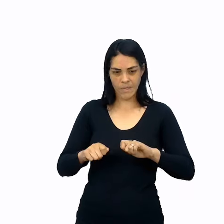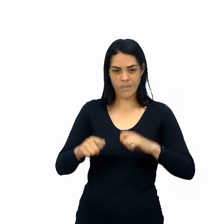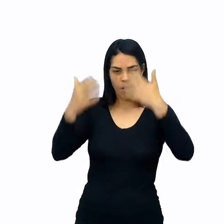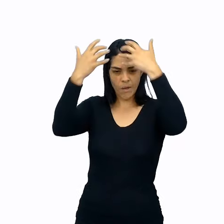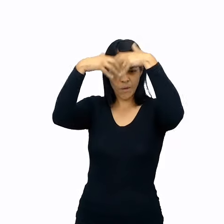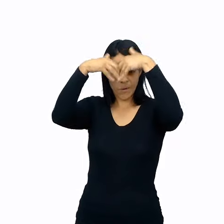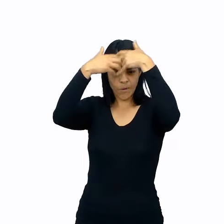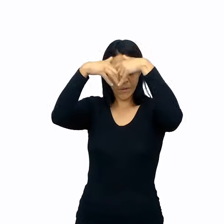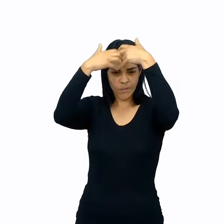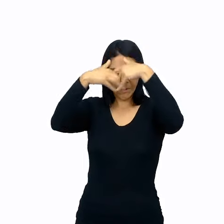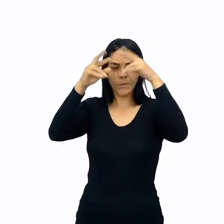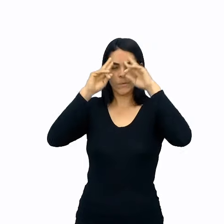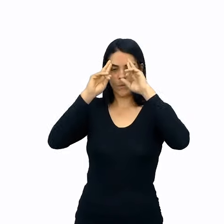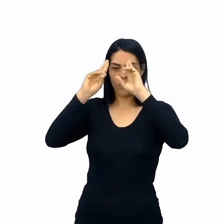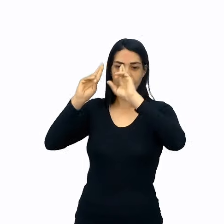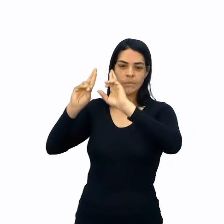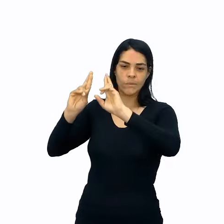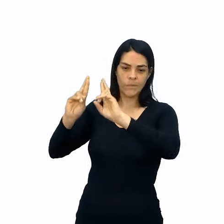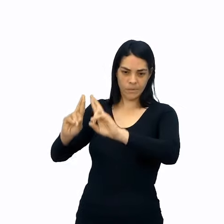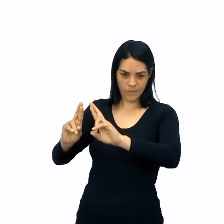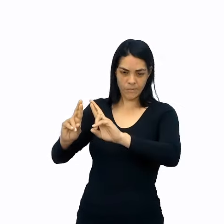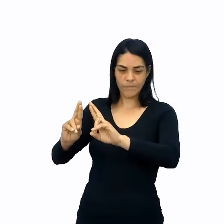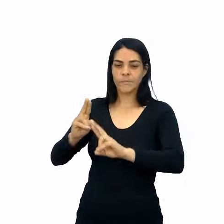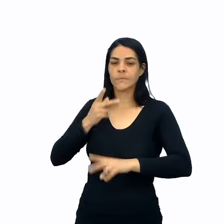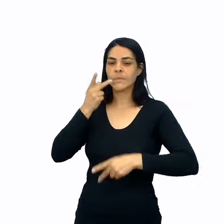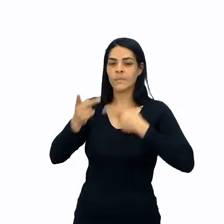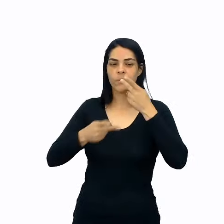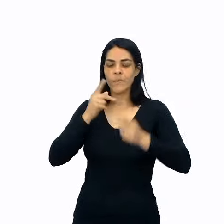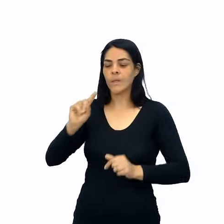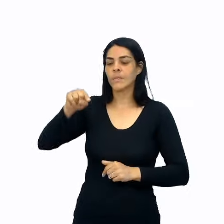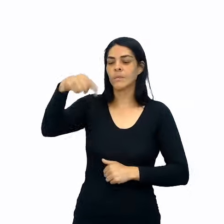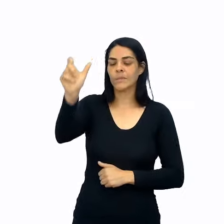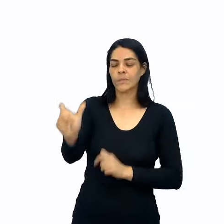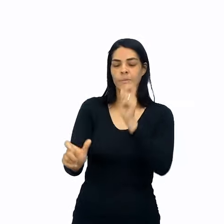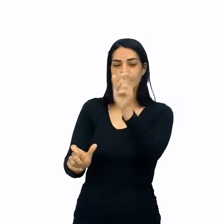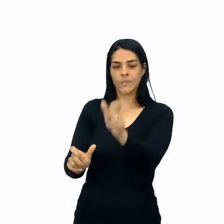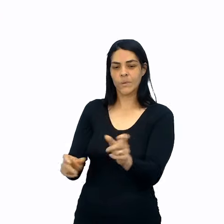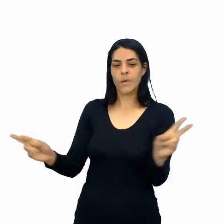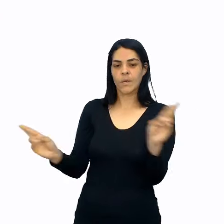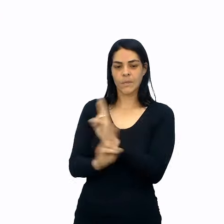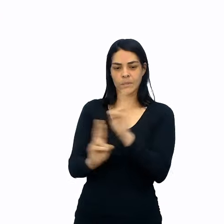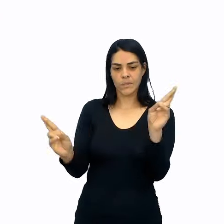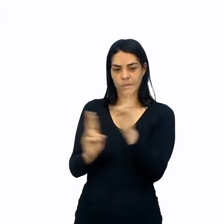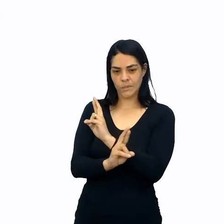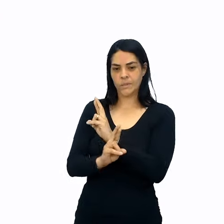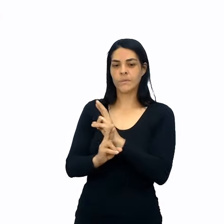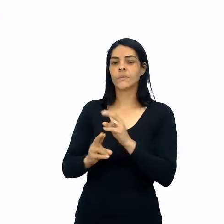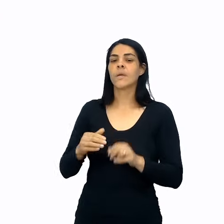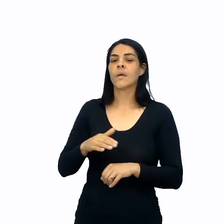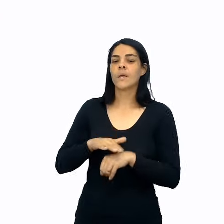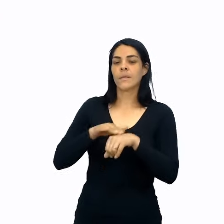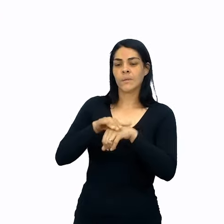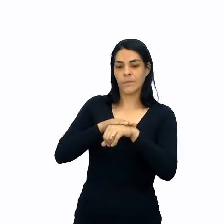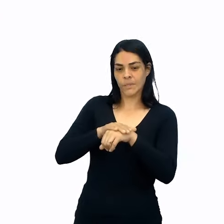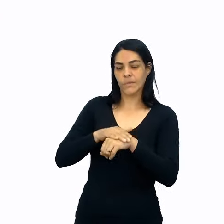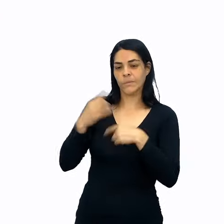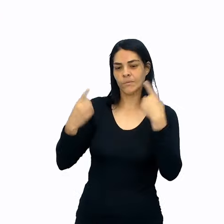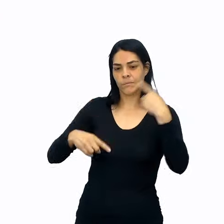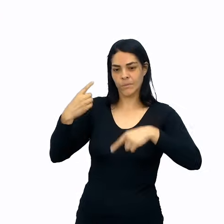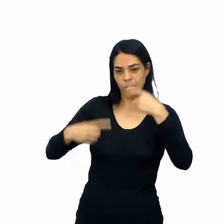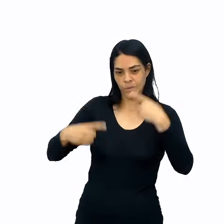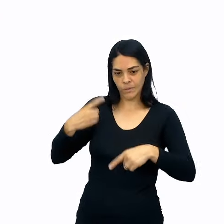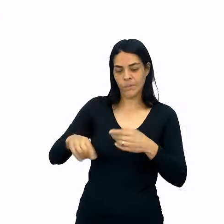do respeito ao turno de fala dos outros em relação às conversações e discussões ou